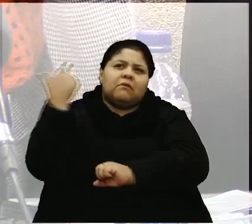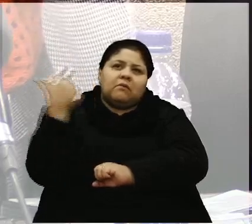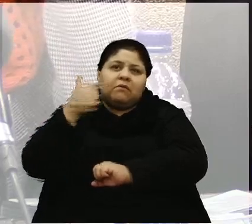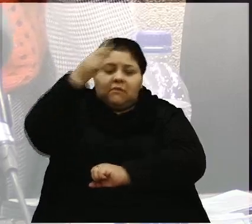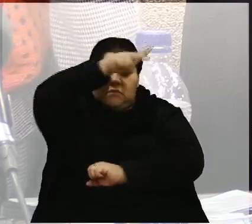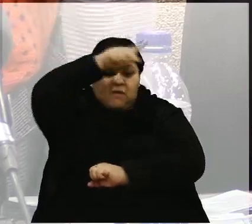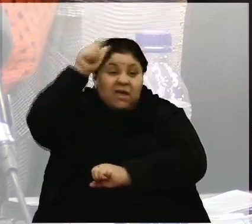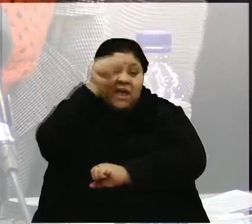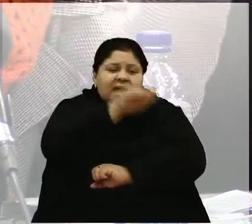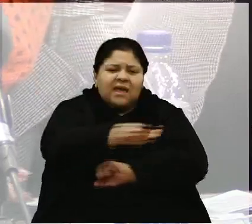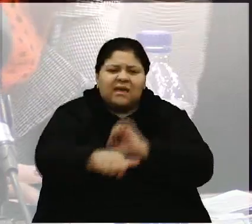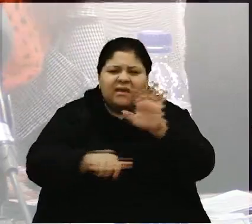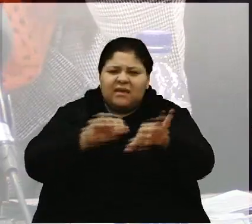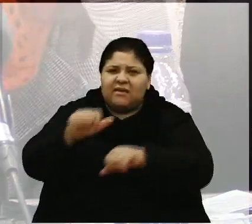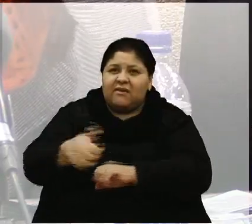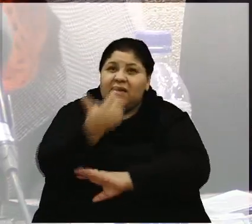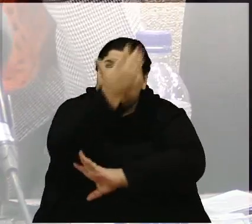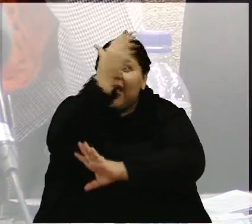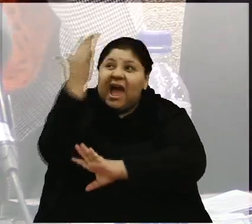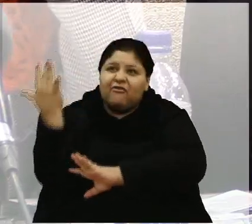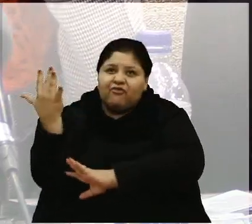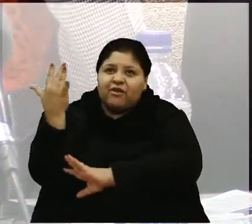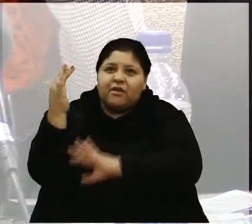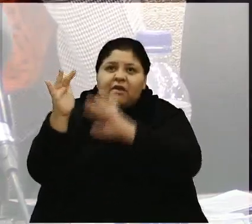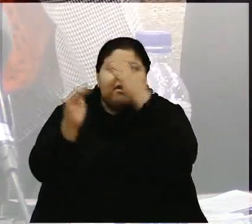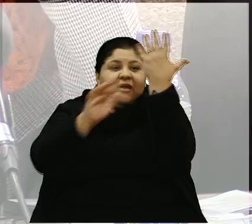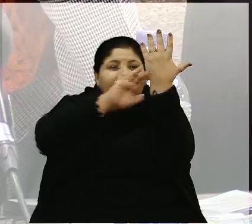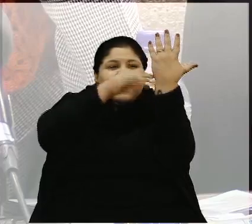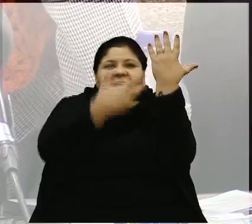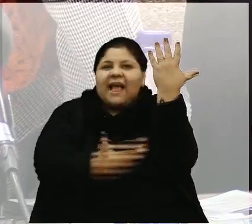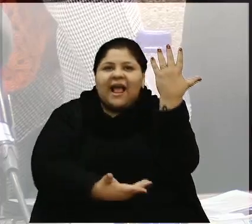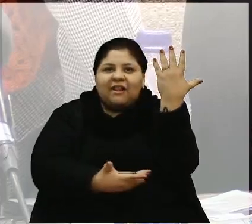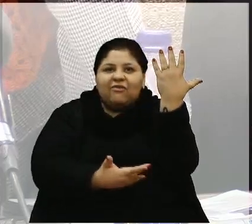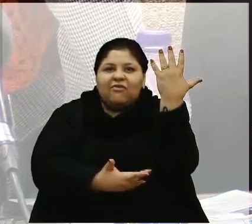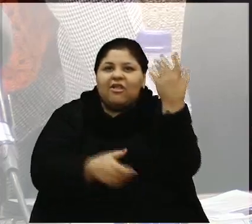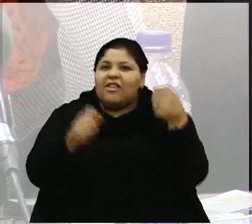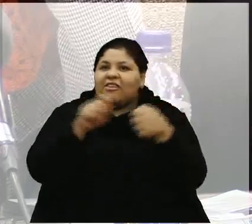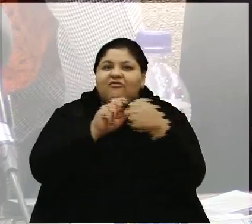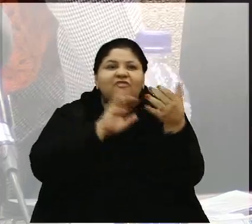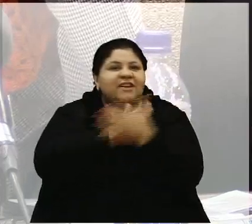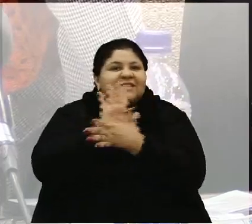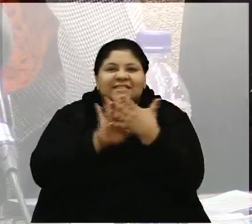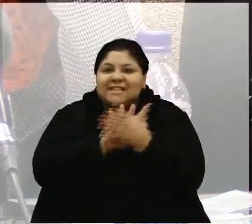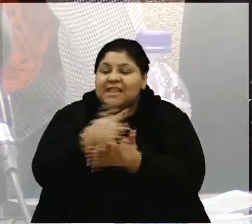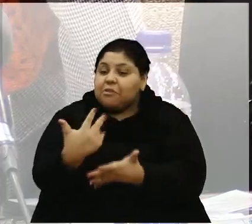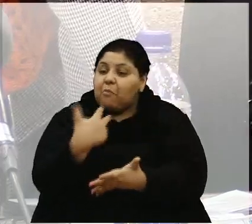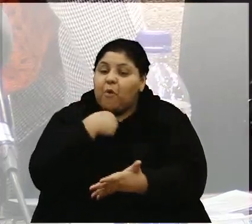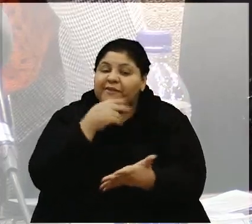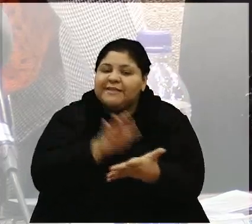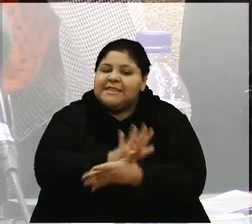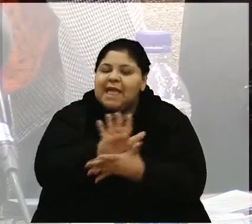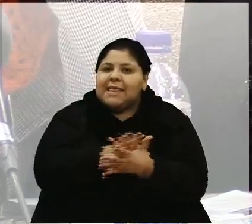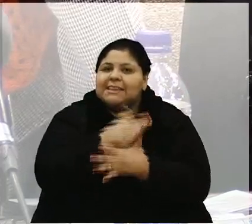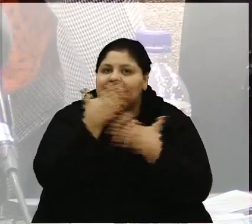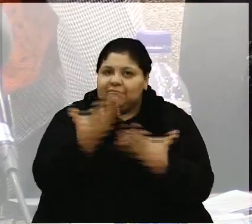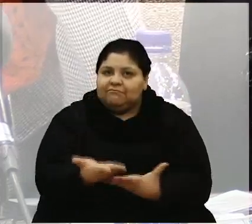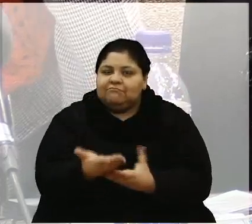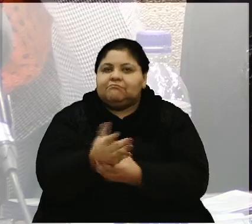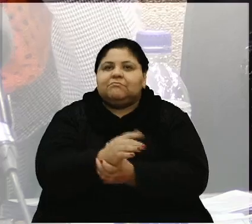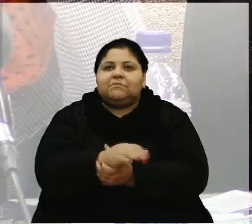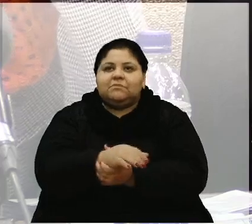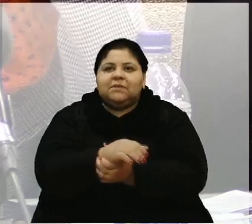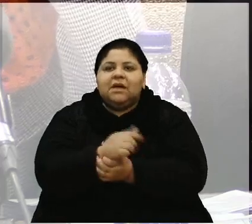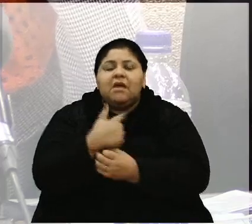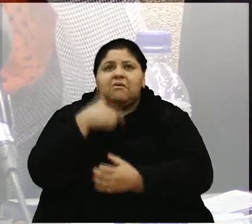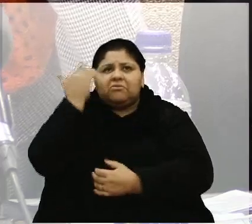recolhiam até galhos de árvores. Hoje não fazem mais nada disso. Não pode mais nada. Né? Então eu não